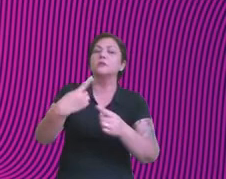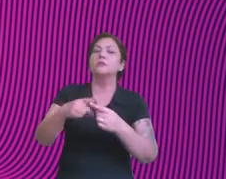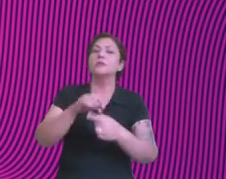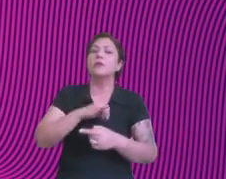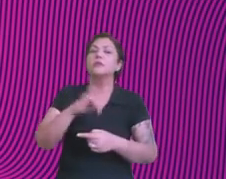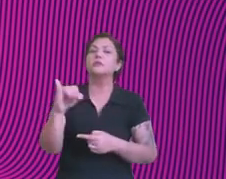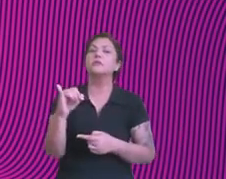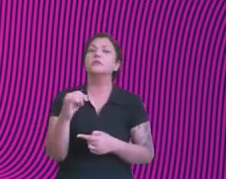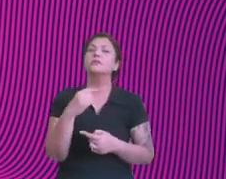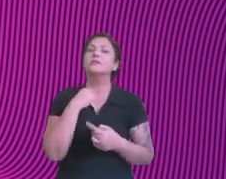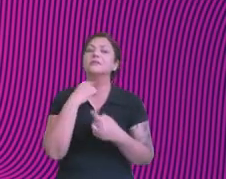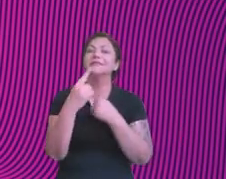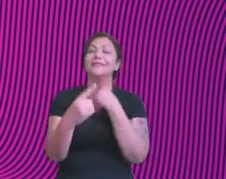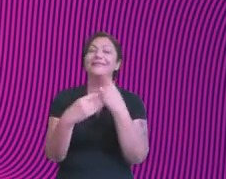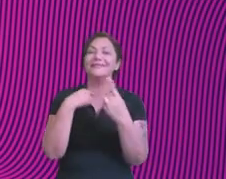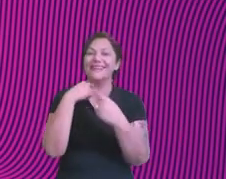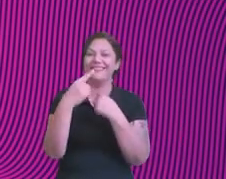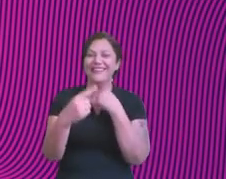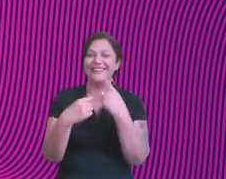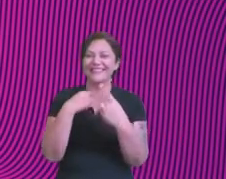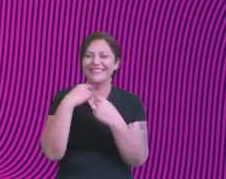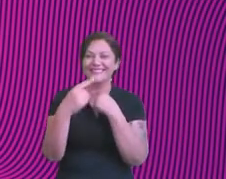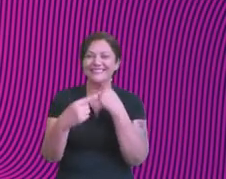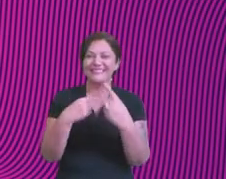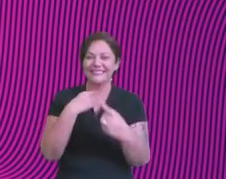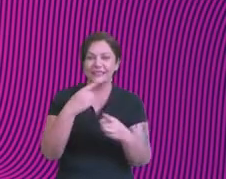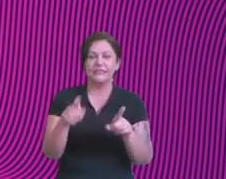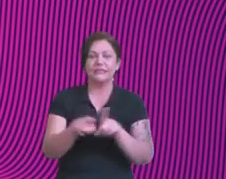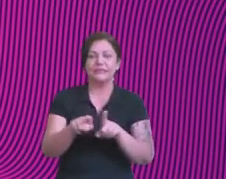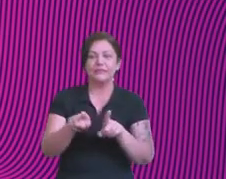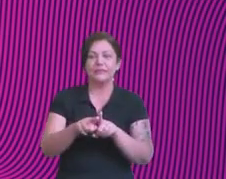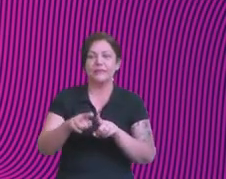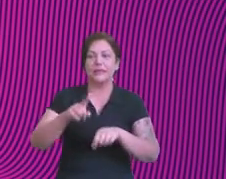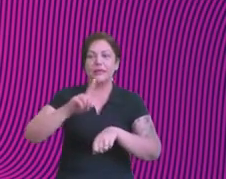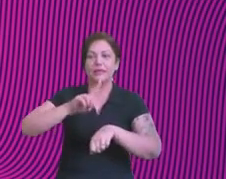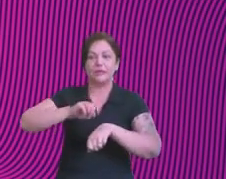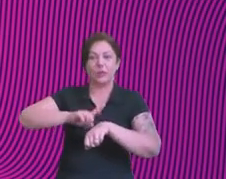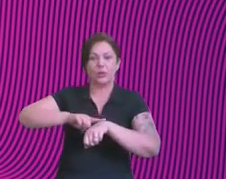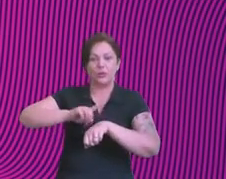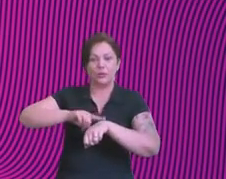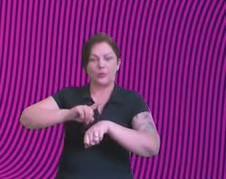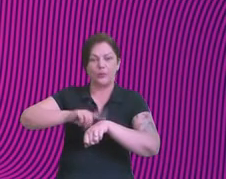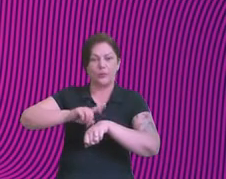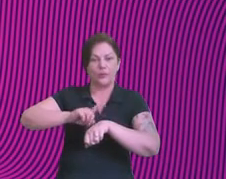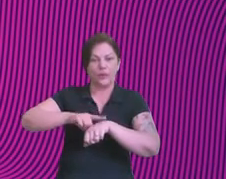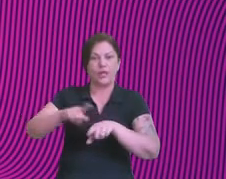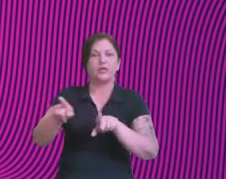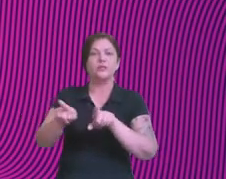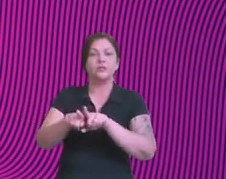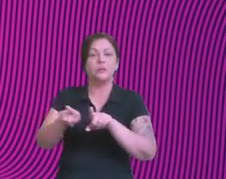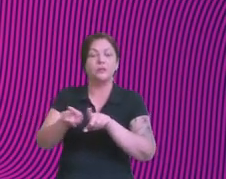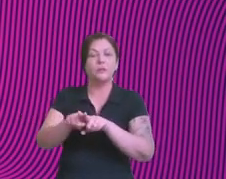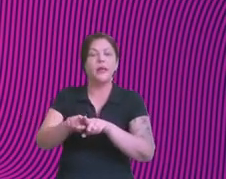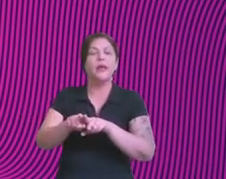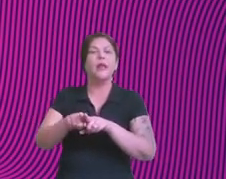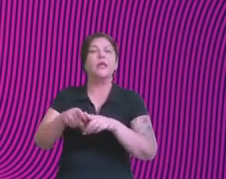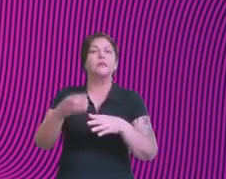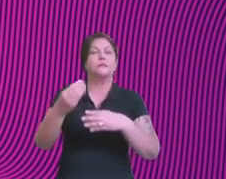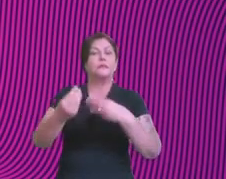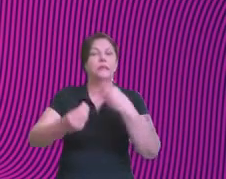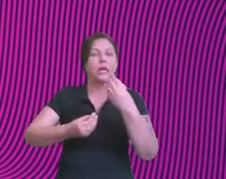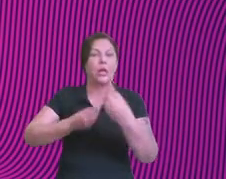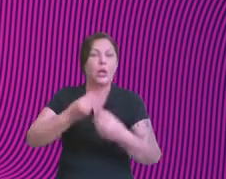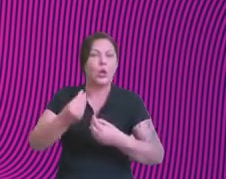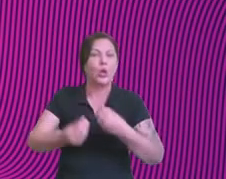e orientar tanto o cirurgião quanto o oncologista para o tipo de acompanhamento ou de exame que vai ser sugerido no caso da possibilidade